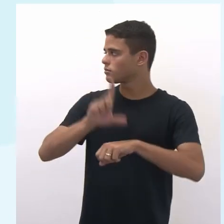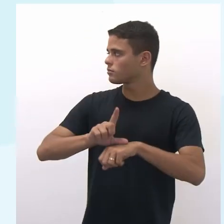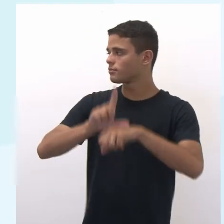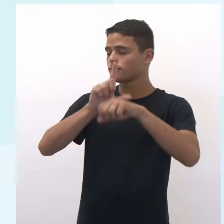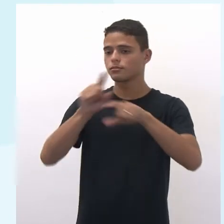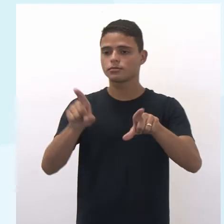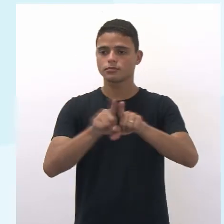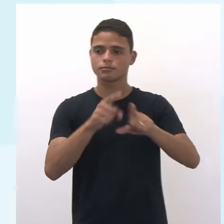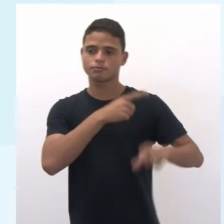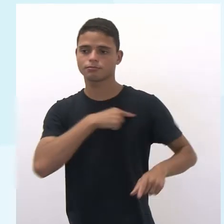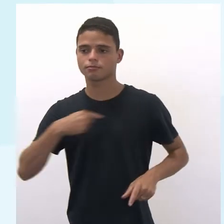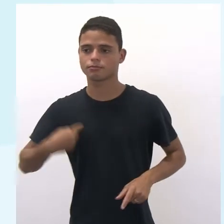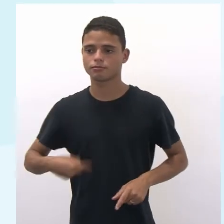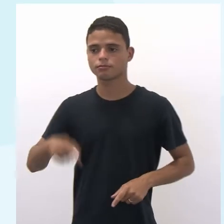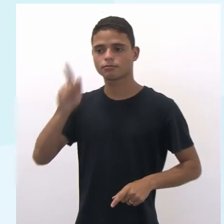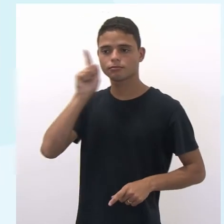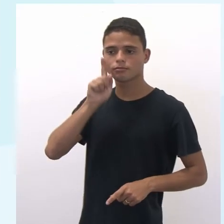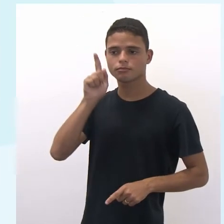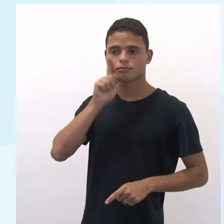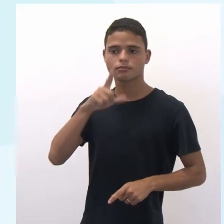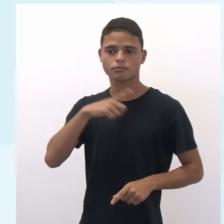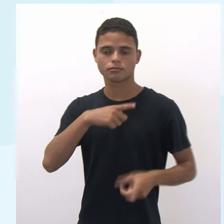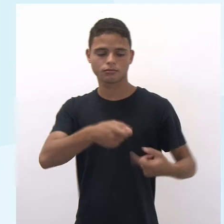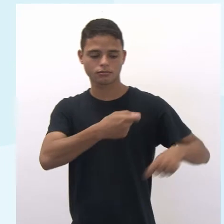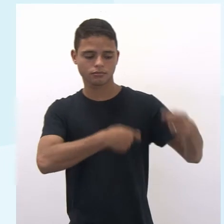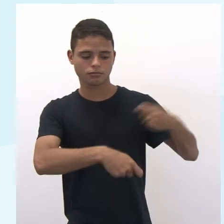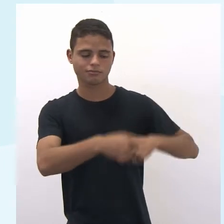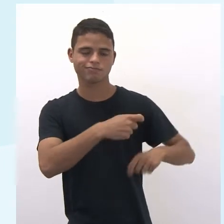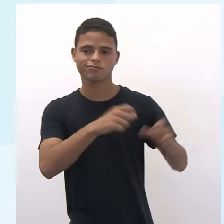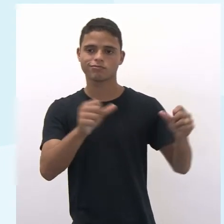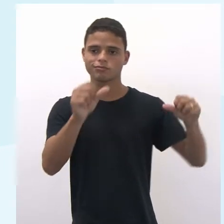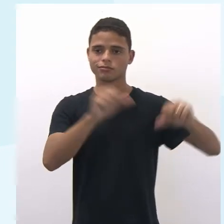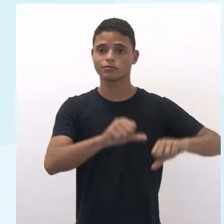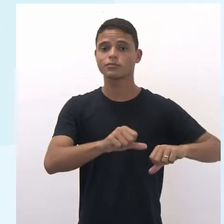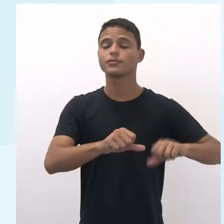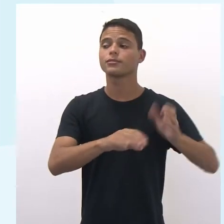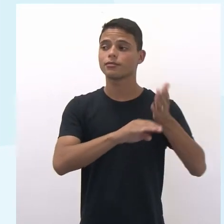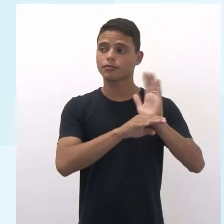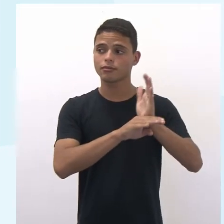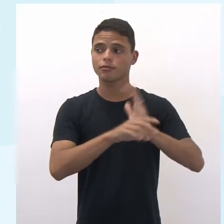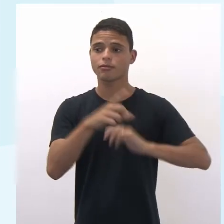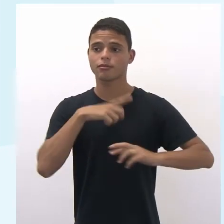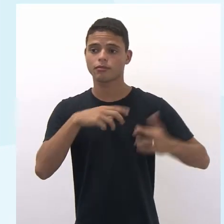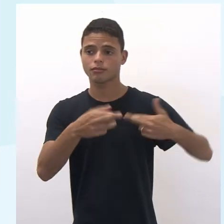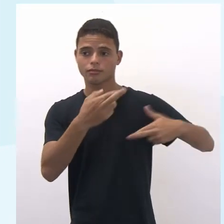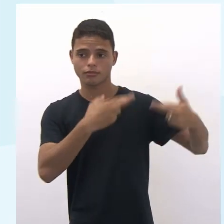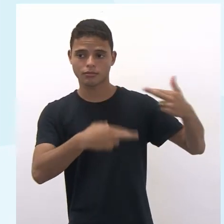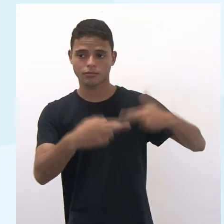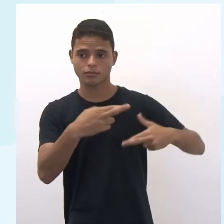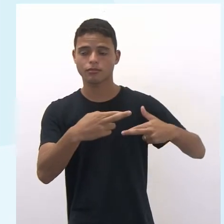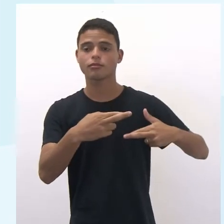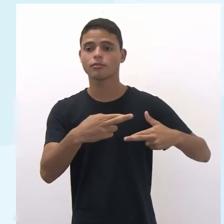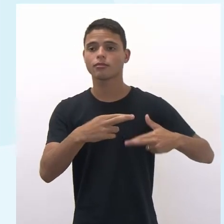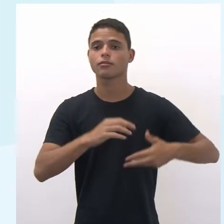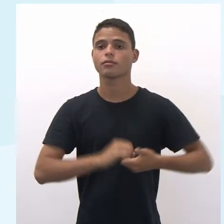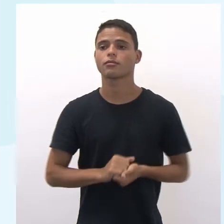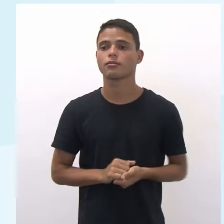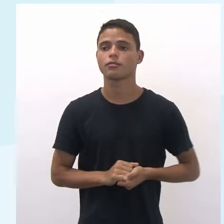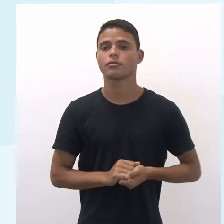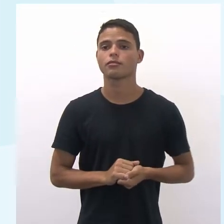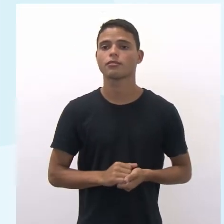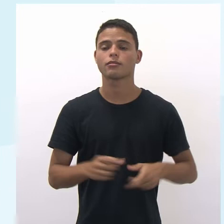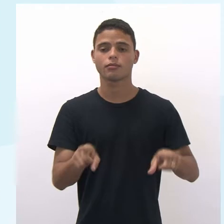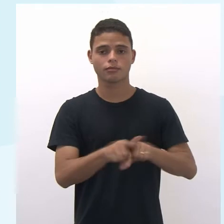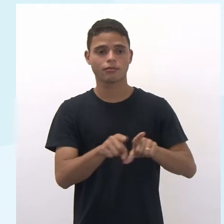a economia do Brasil. Esse vídeo, ele está relacionado com a guerra comercial, né? E aí, portanto, eu